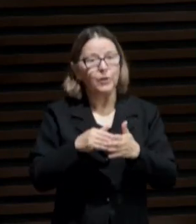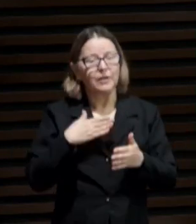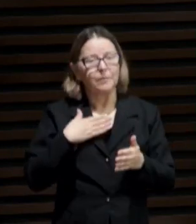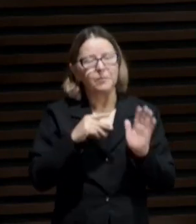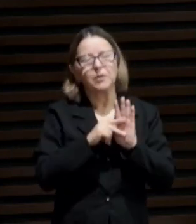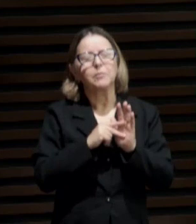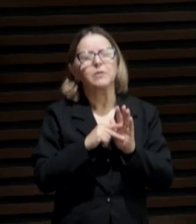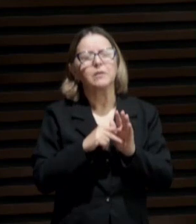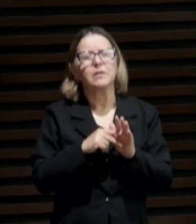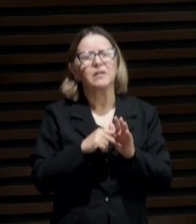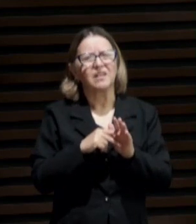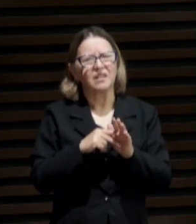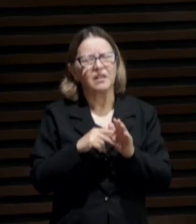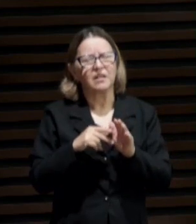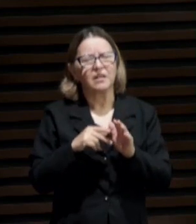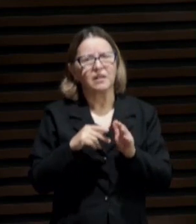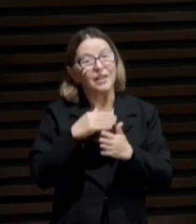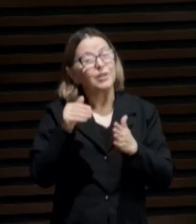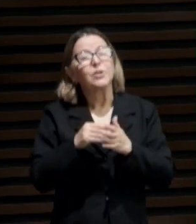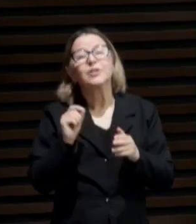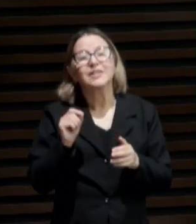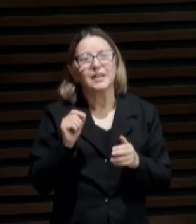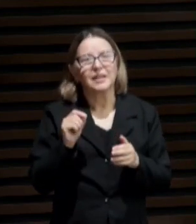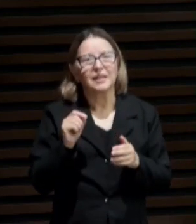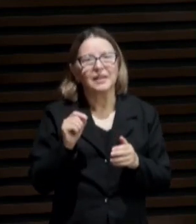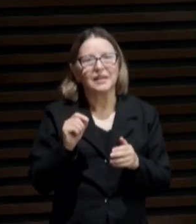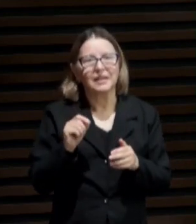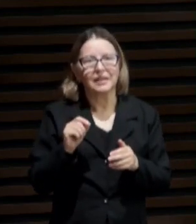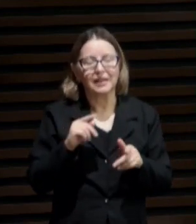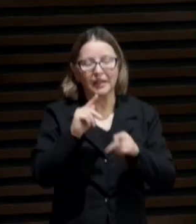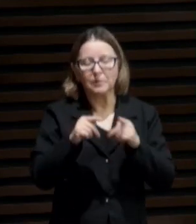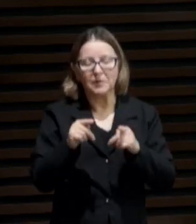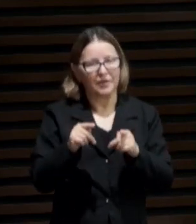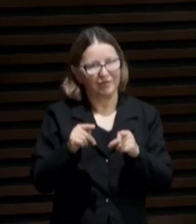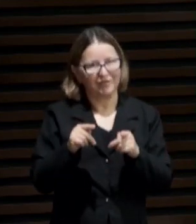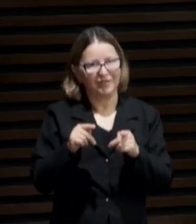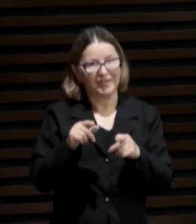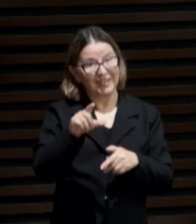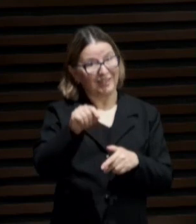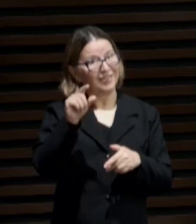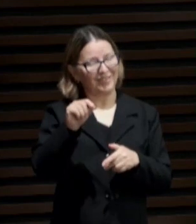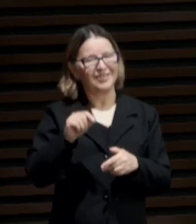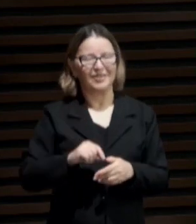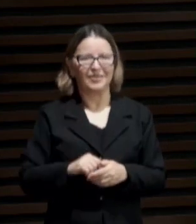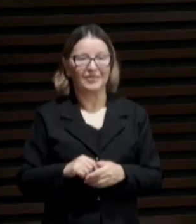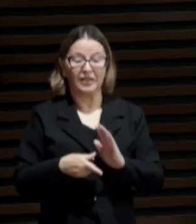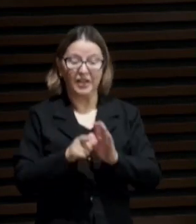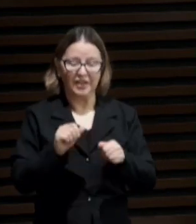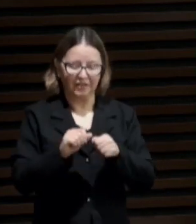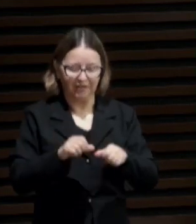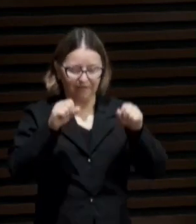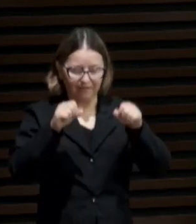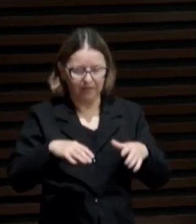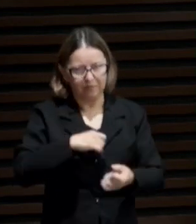esse? Os que ele selecionou antes da fundação do mundo, os eleitos, os escolhidos. E será que eu